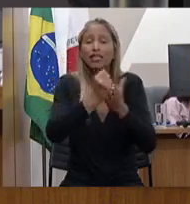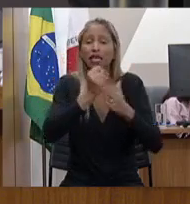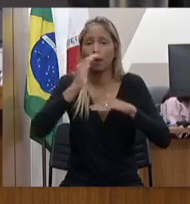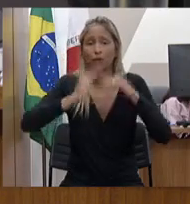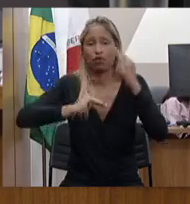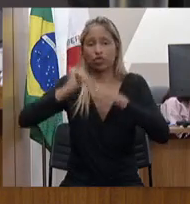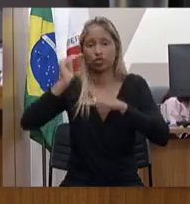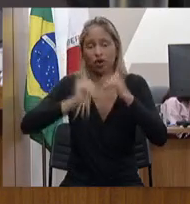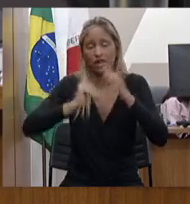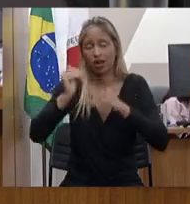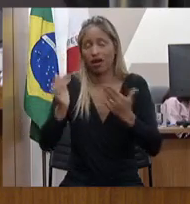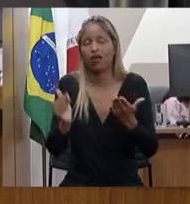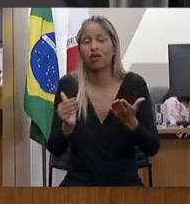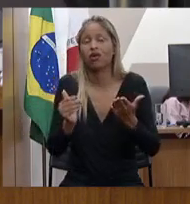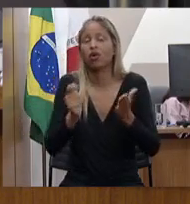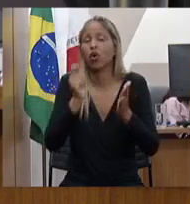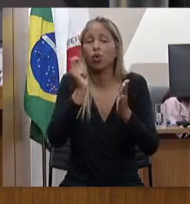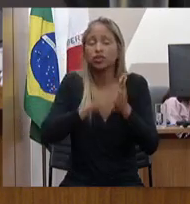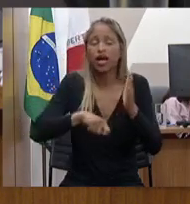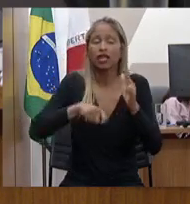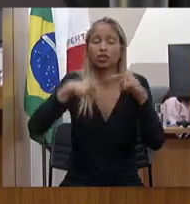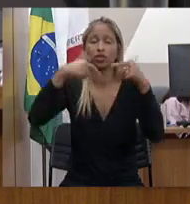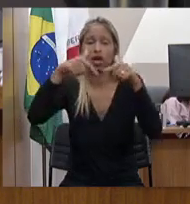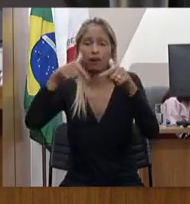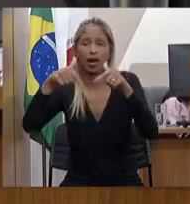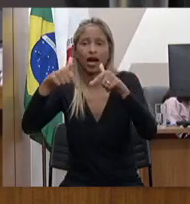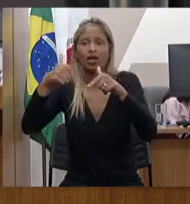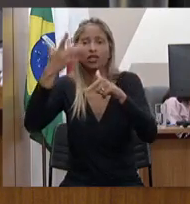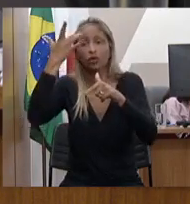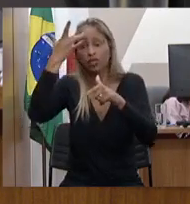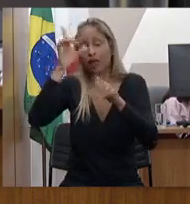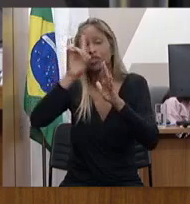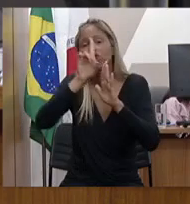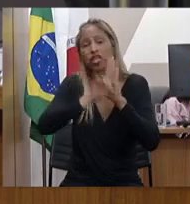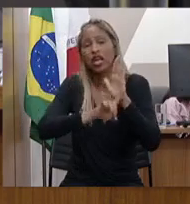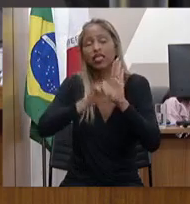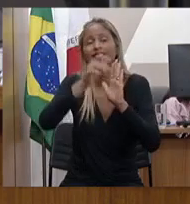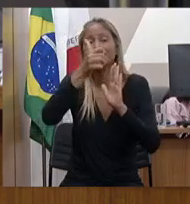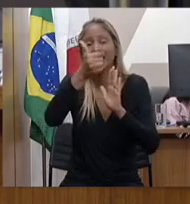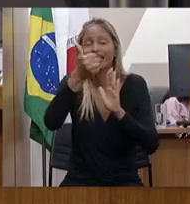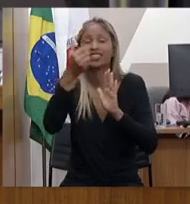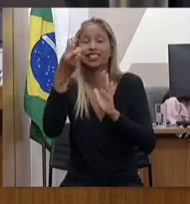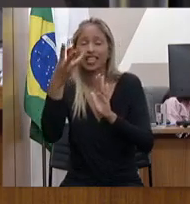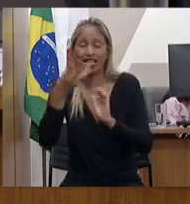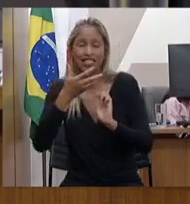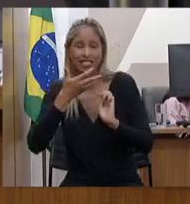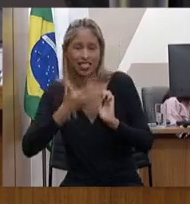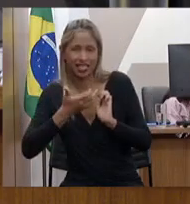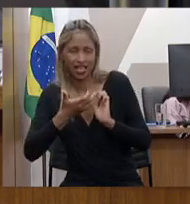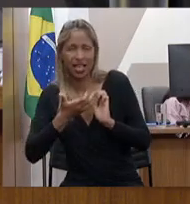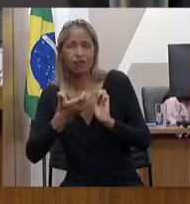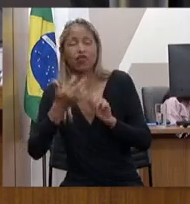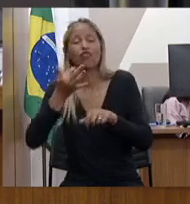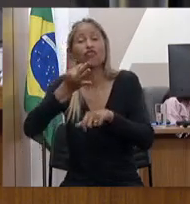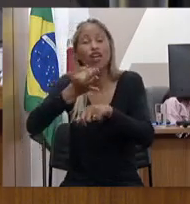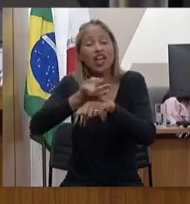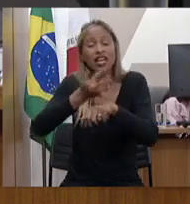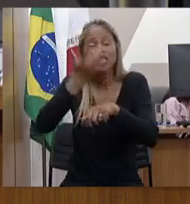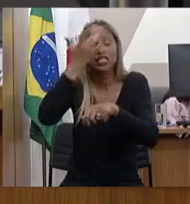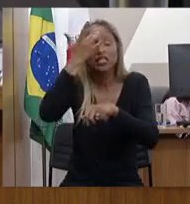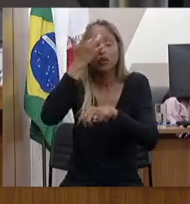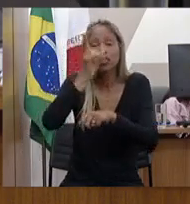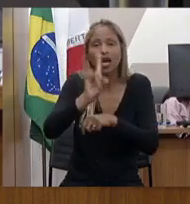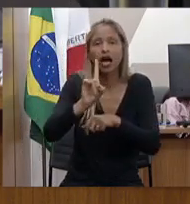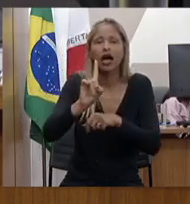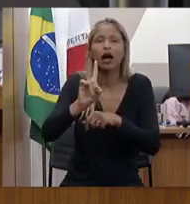nem o que que é um contrato de trabalho não sabe nem que tem direito a décimo terceiro não sabe que tem direito a férias não sabe